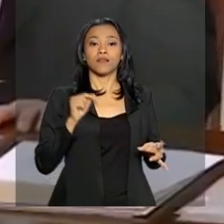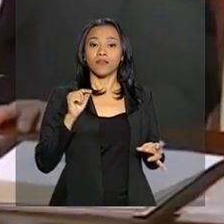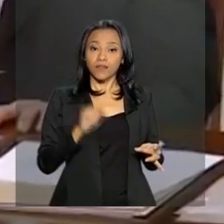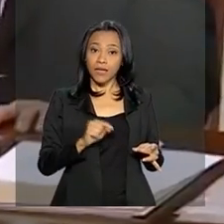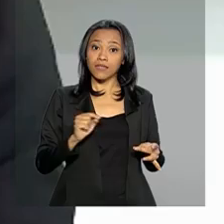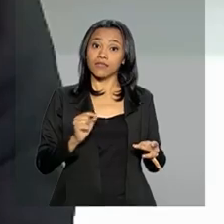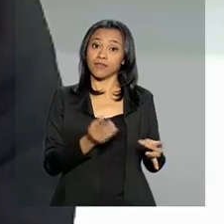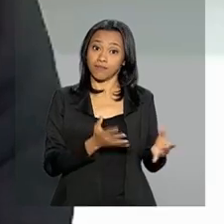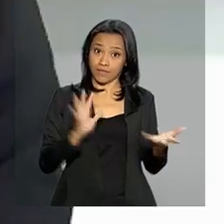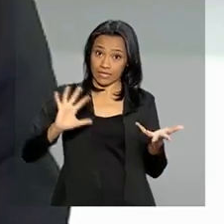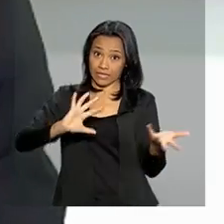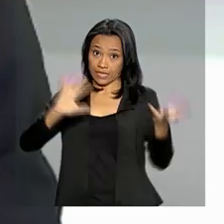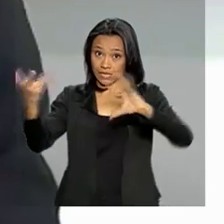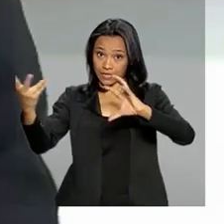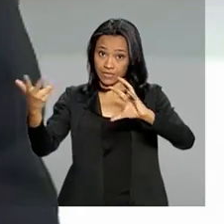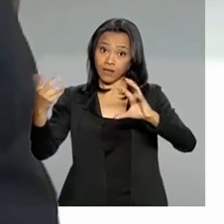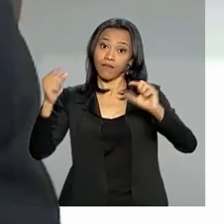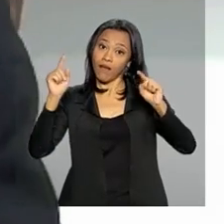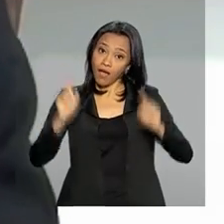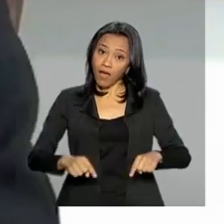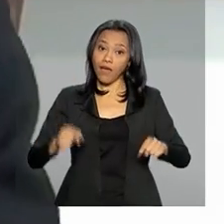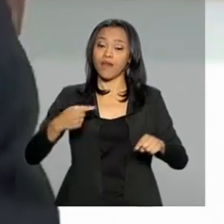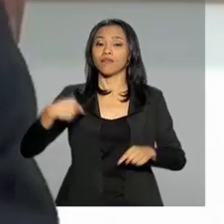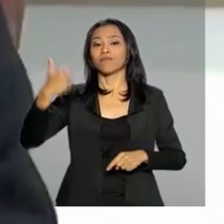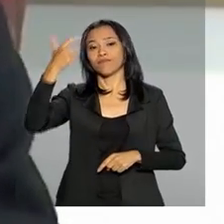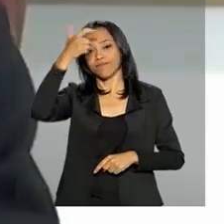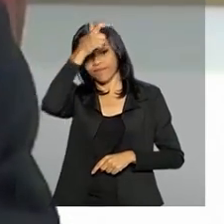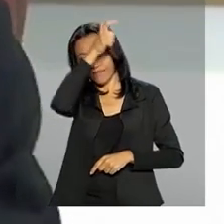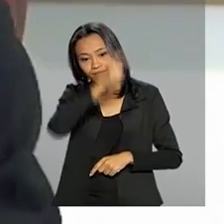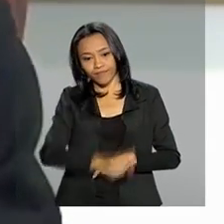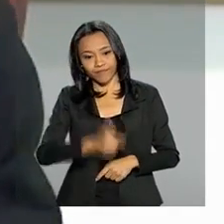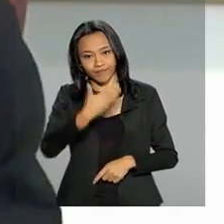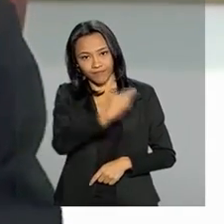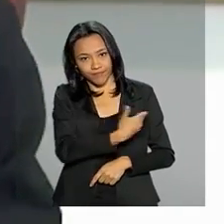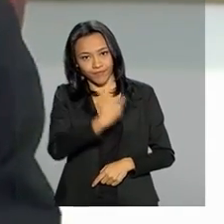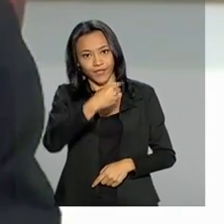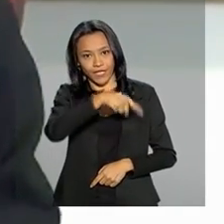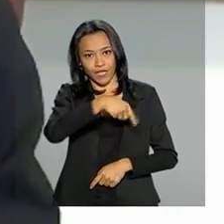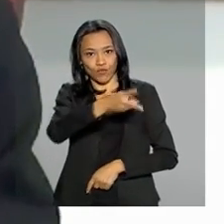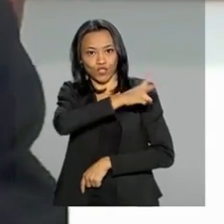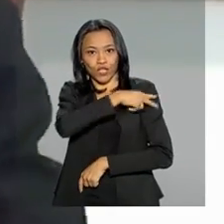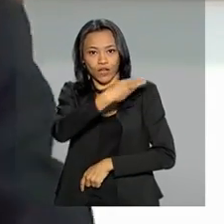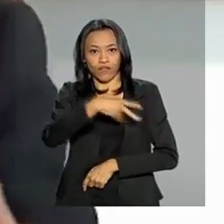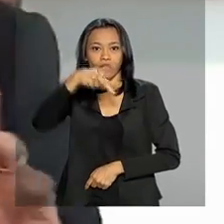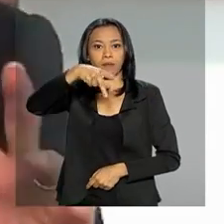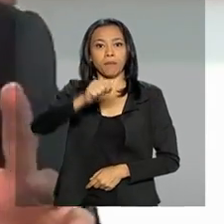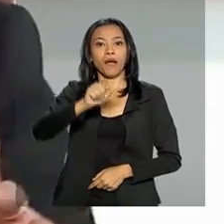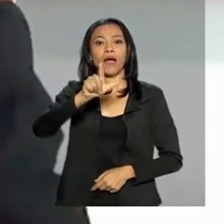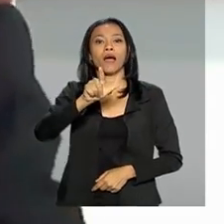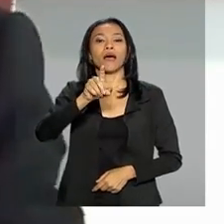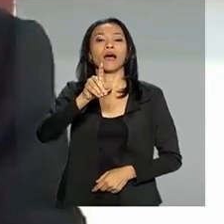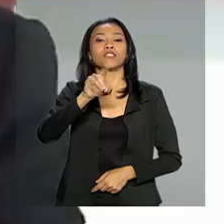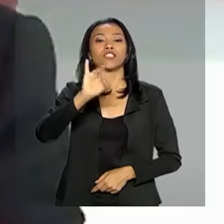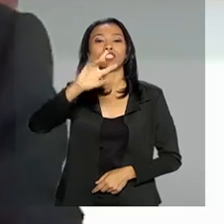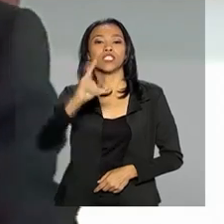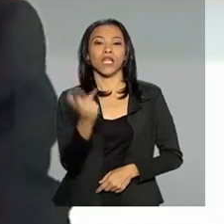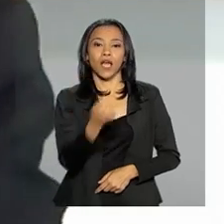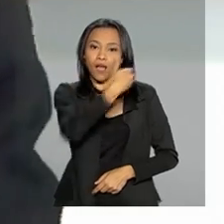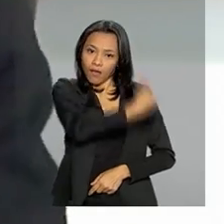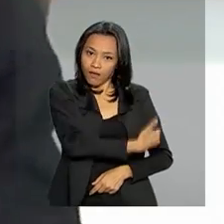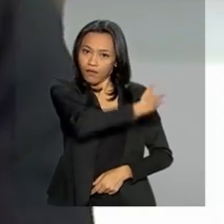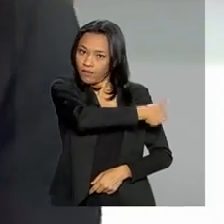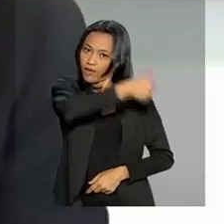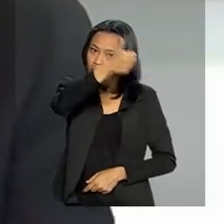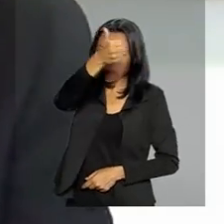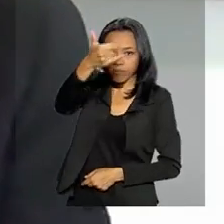transição na figura do chefe da casa civil do eliseu padilha eu acho que se nós falarmos um disfarce a mente